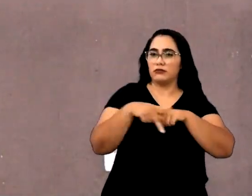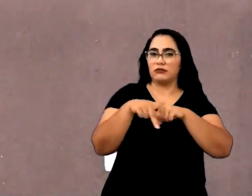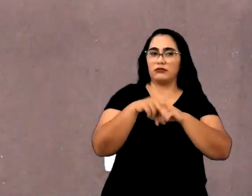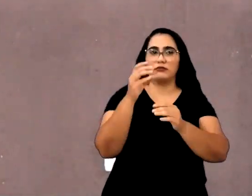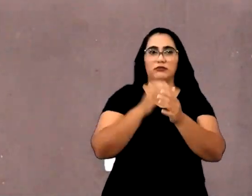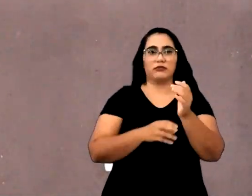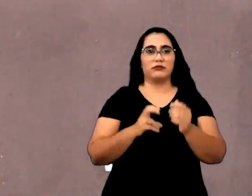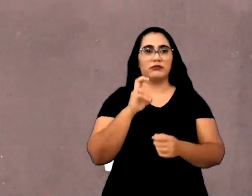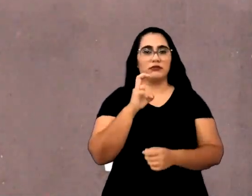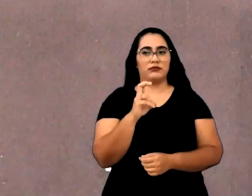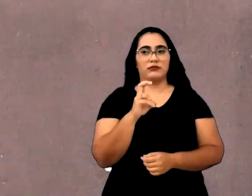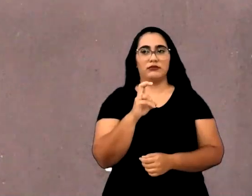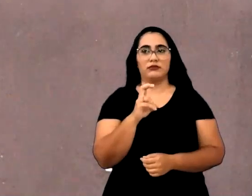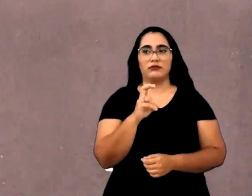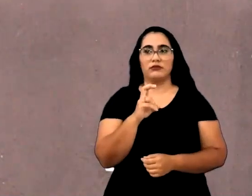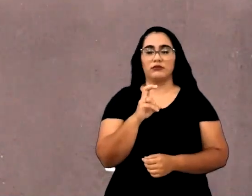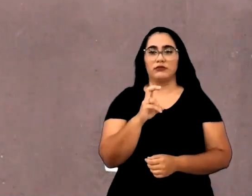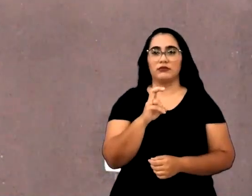5,